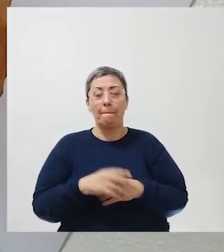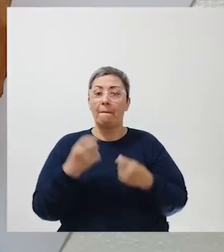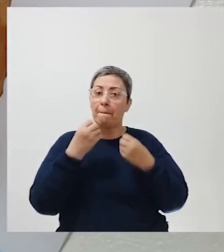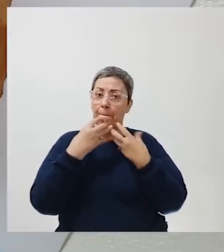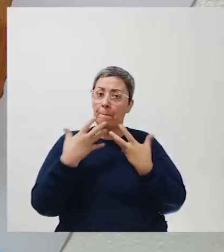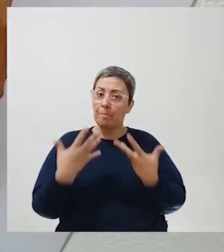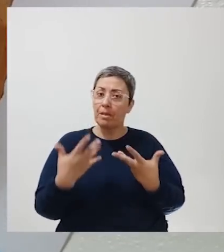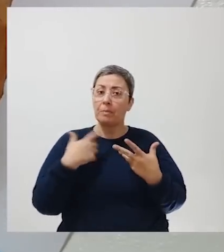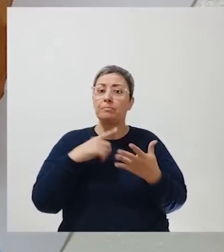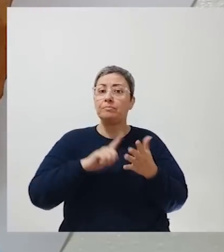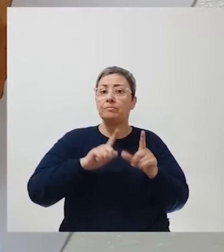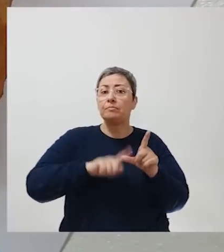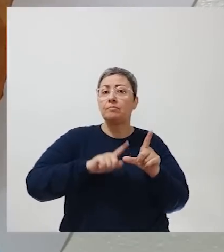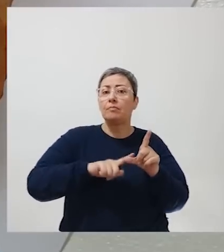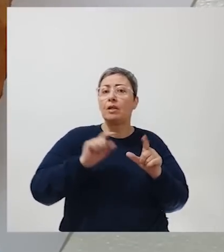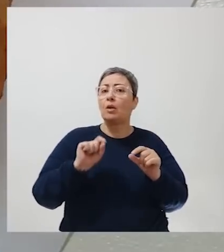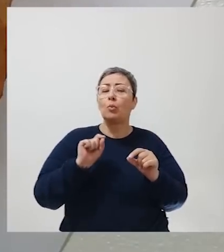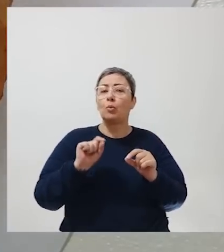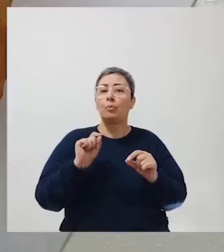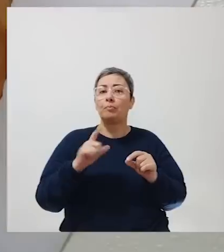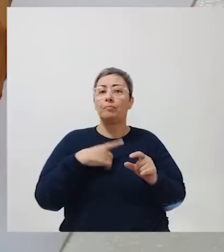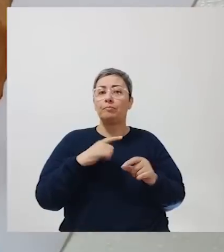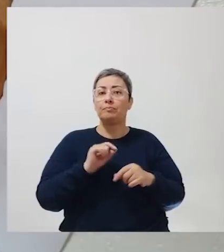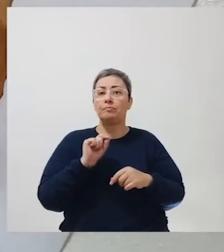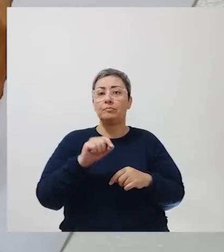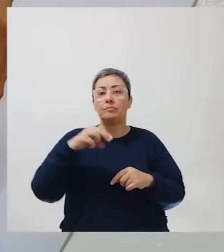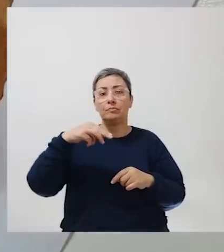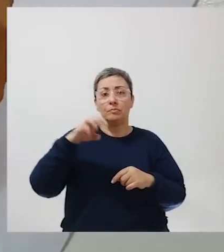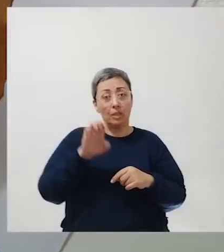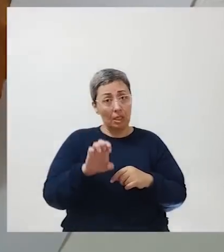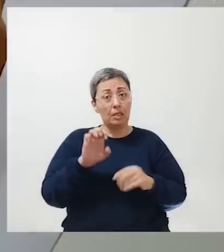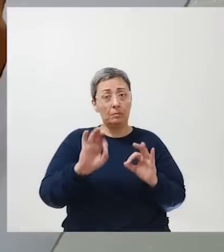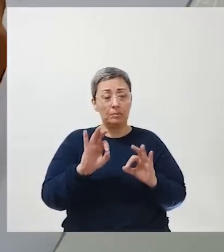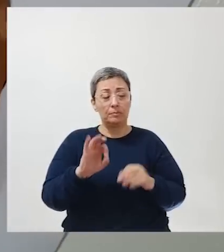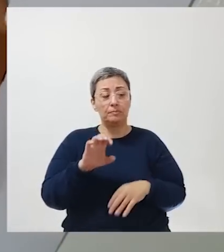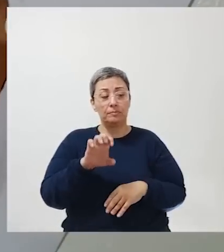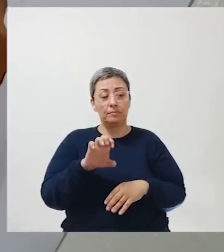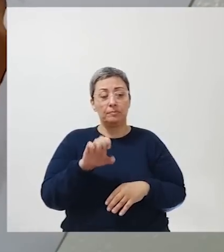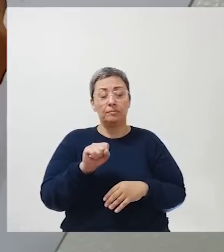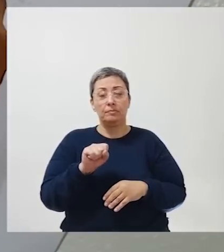Muito bem. Que letrinha é essa? Um E, muito bem.